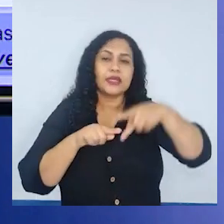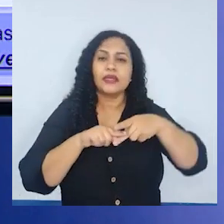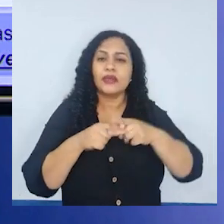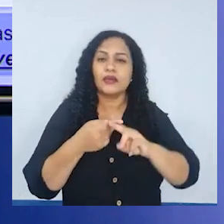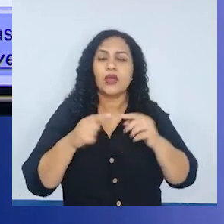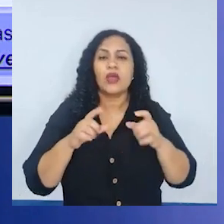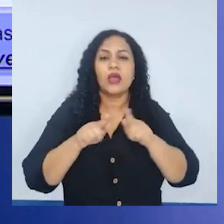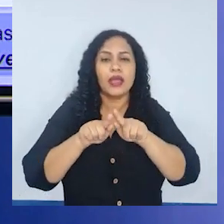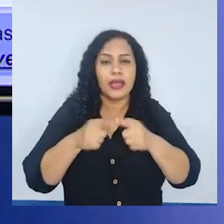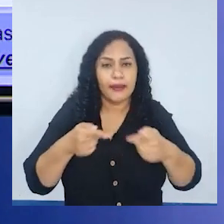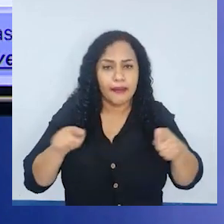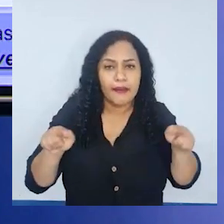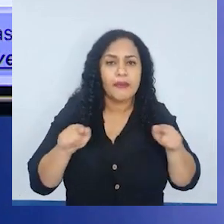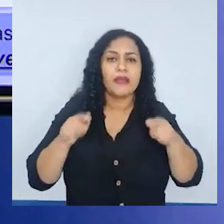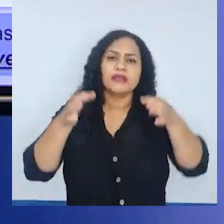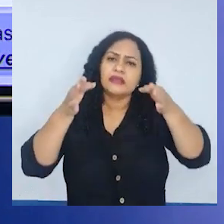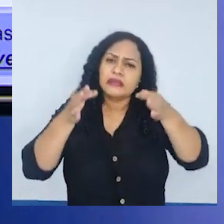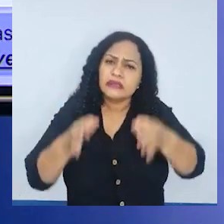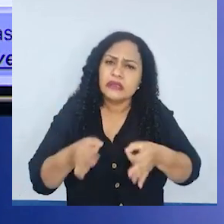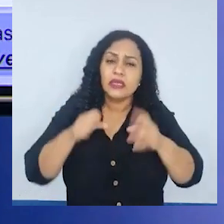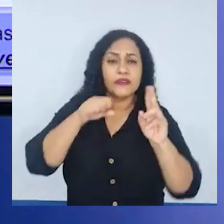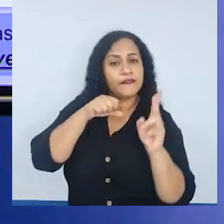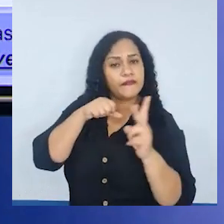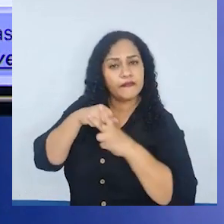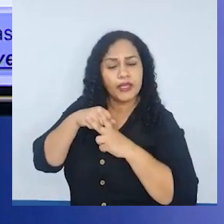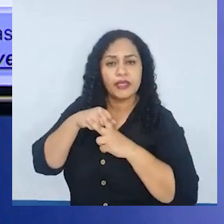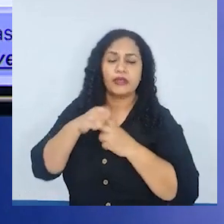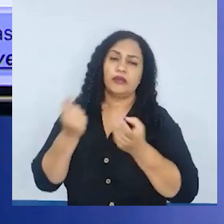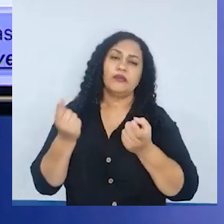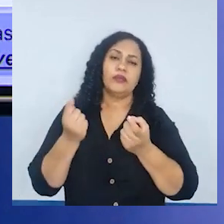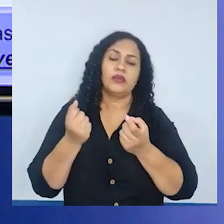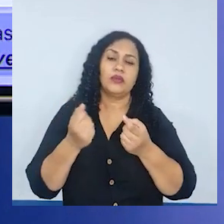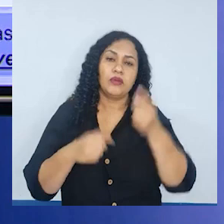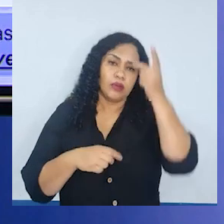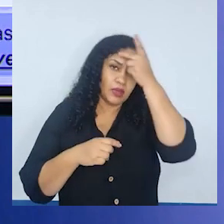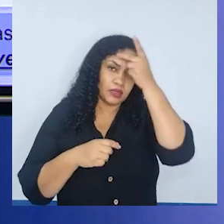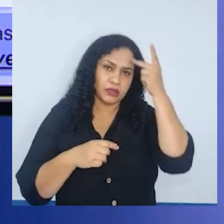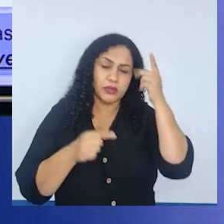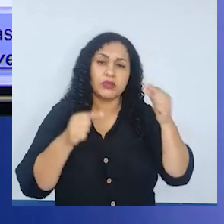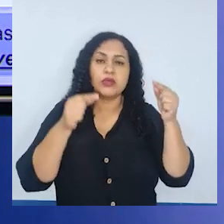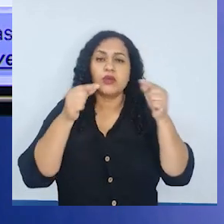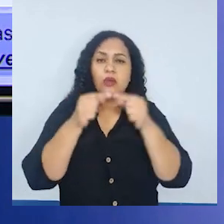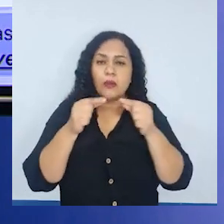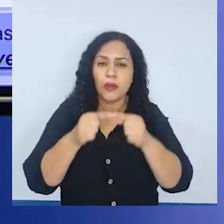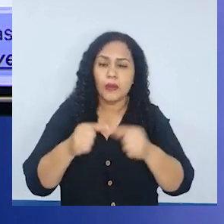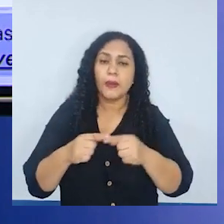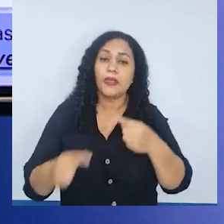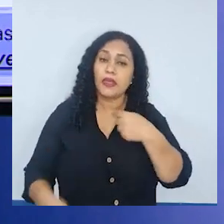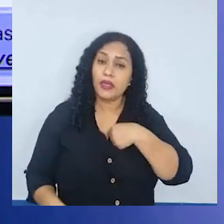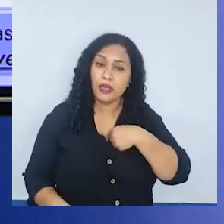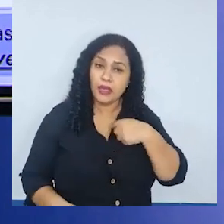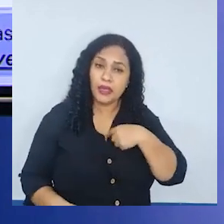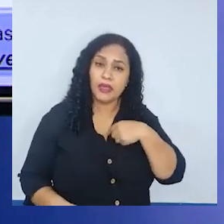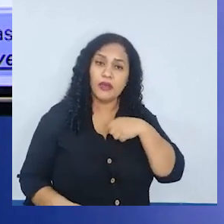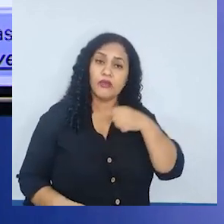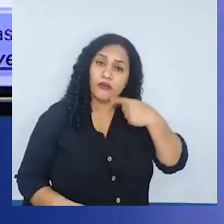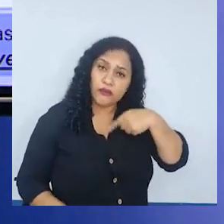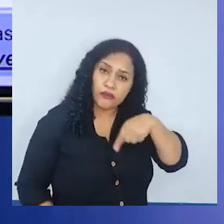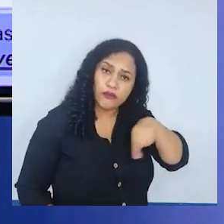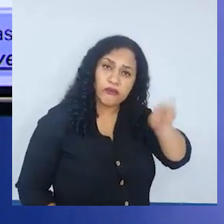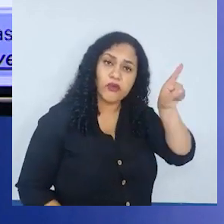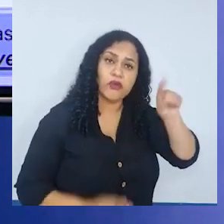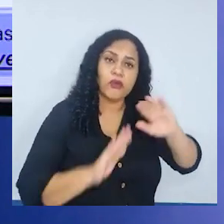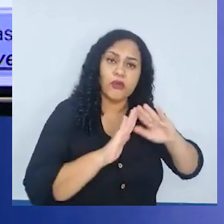a concordar os verbos com as pessoas às quais eles estão se referindo. Eu vou à